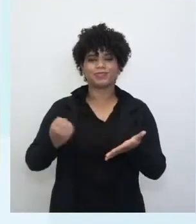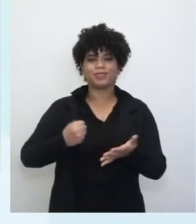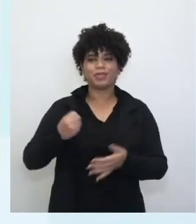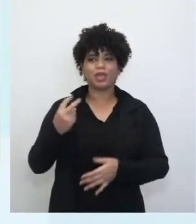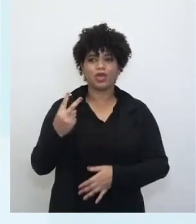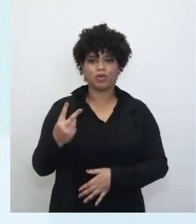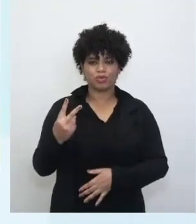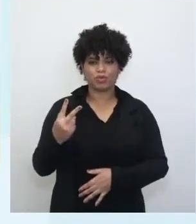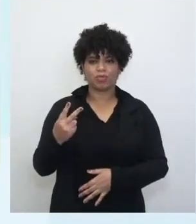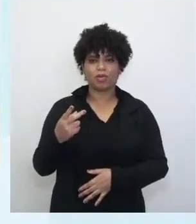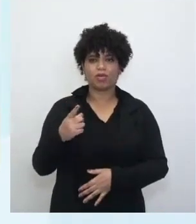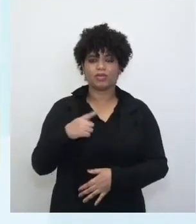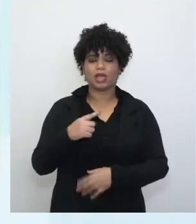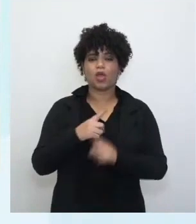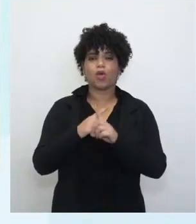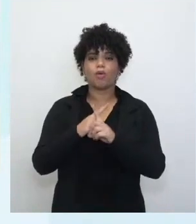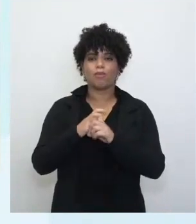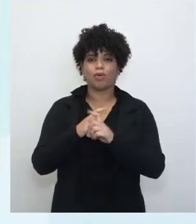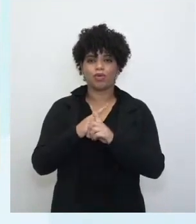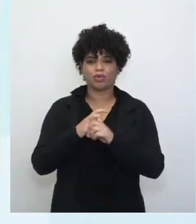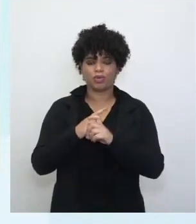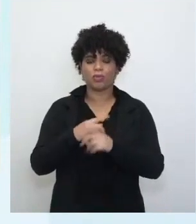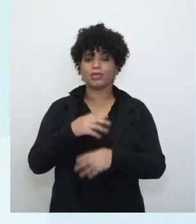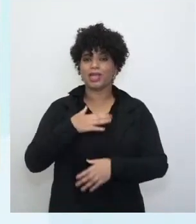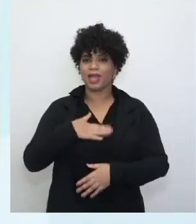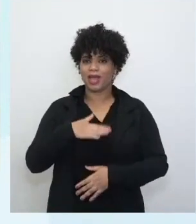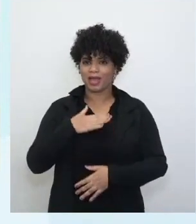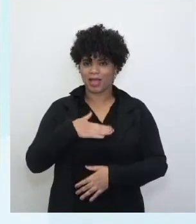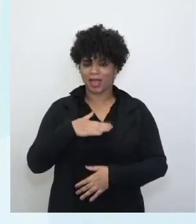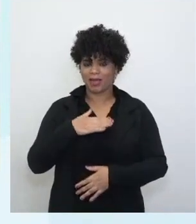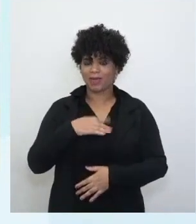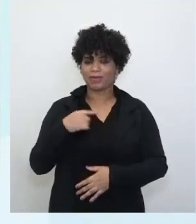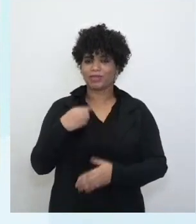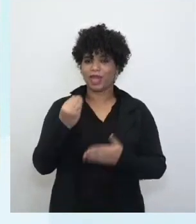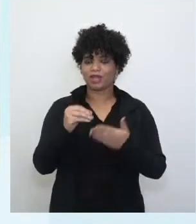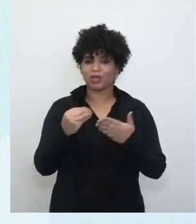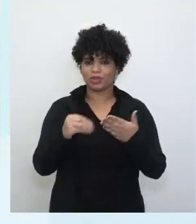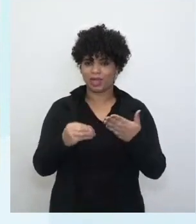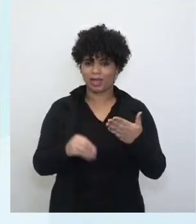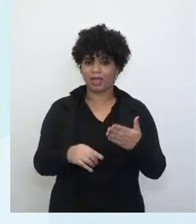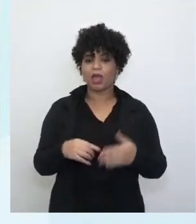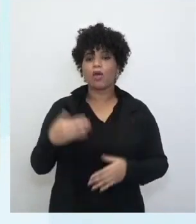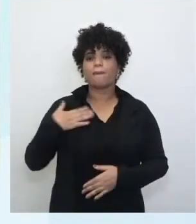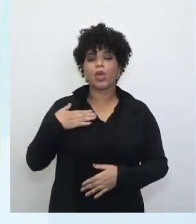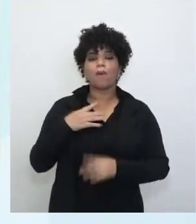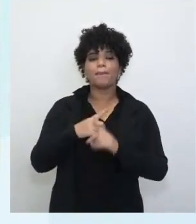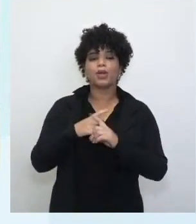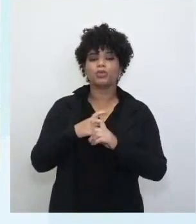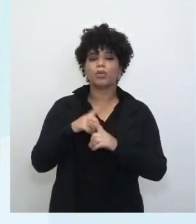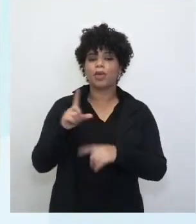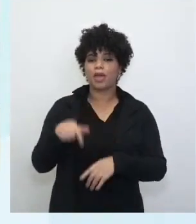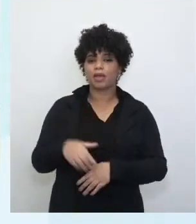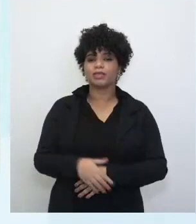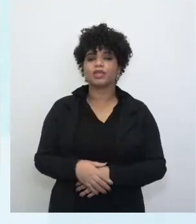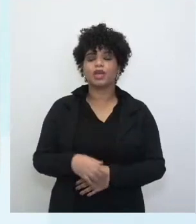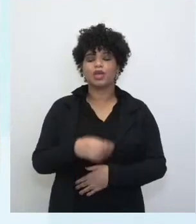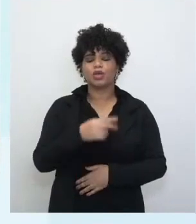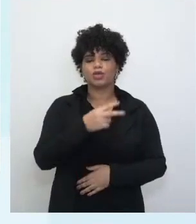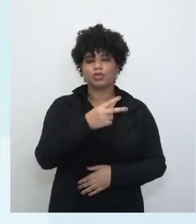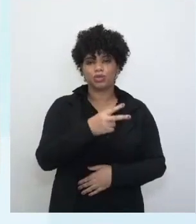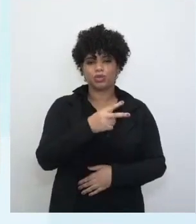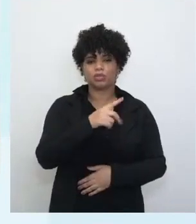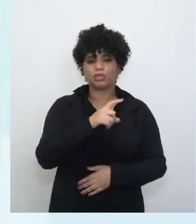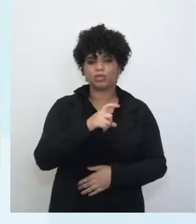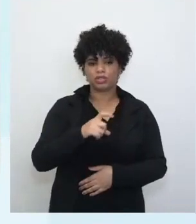2. Você tem lá o seu polinômio, então com calma vamos anotar os coeficientes, tá bom? Meu polinômio é 2x ao cubo